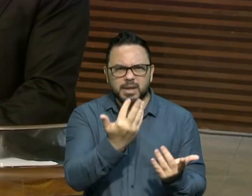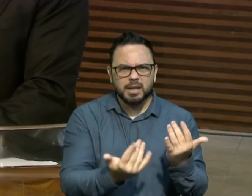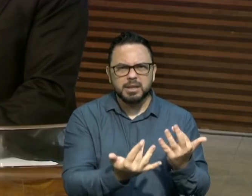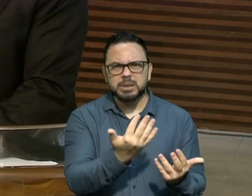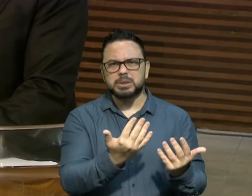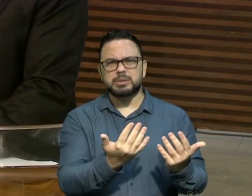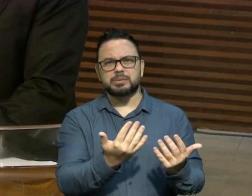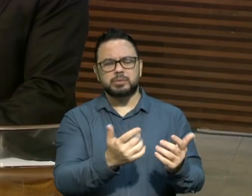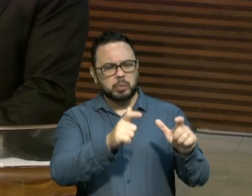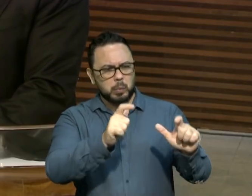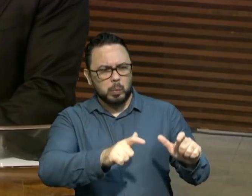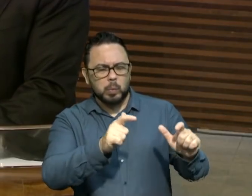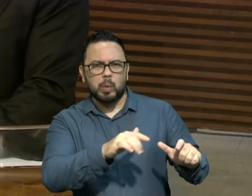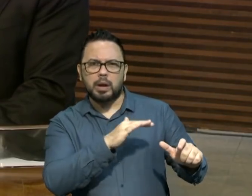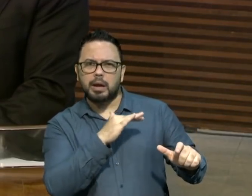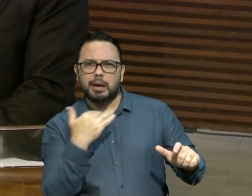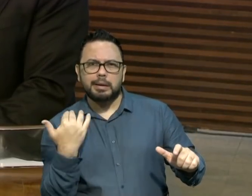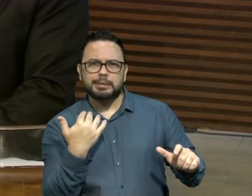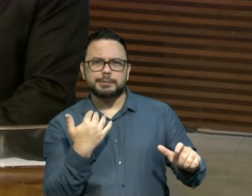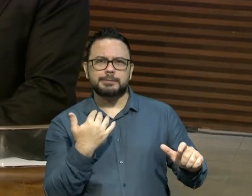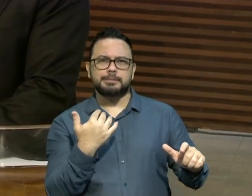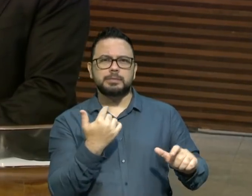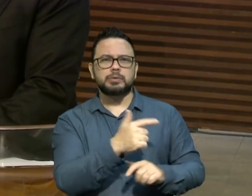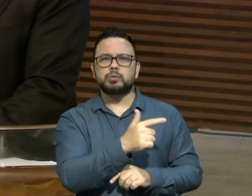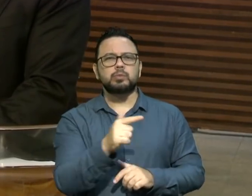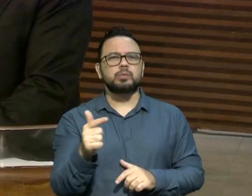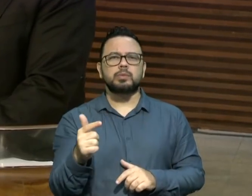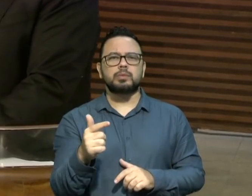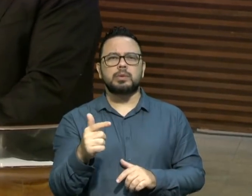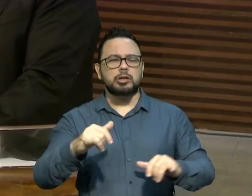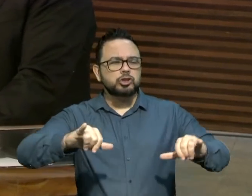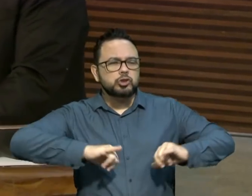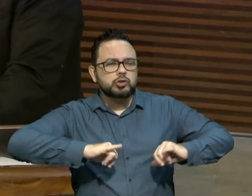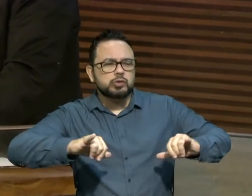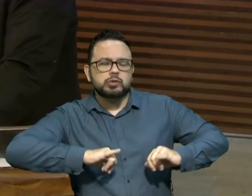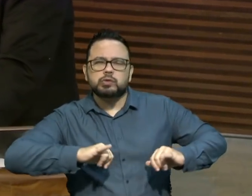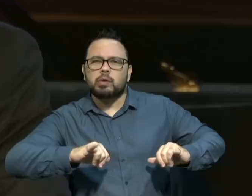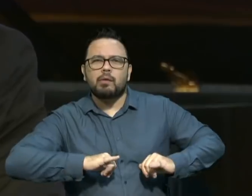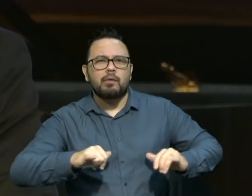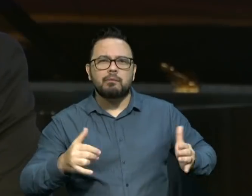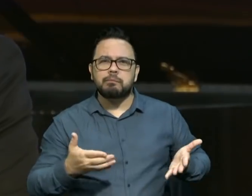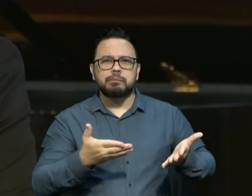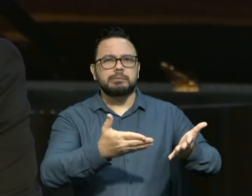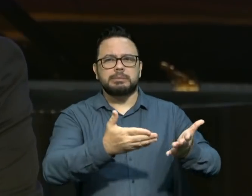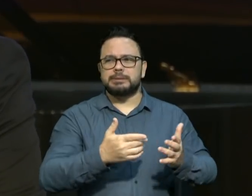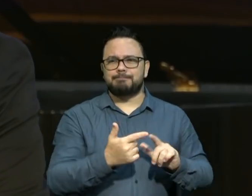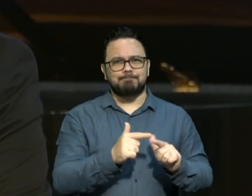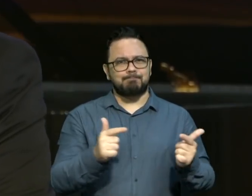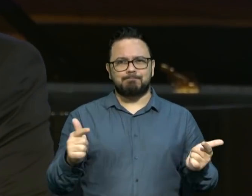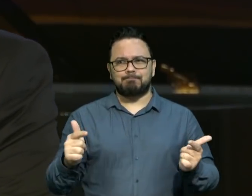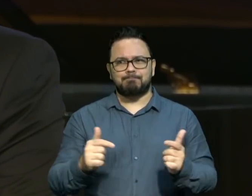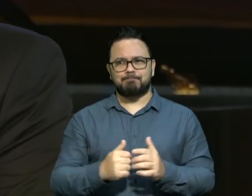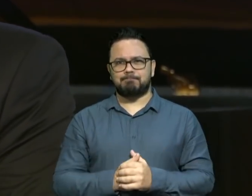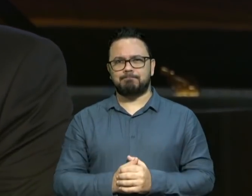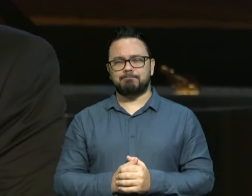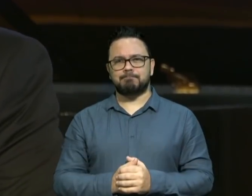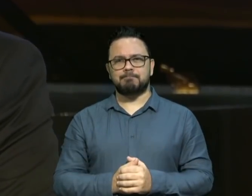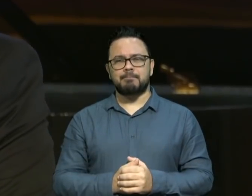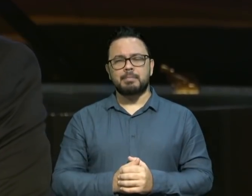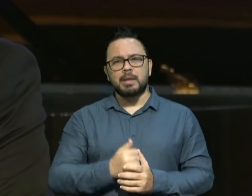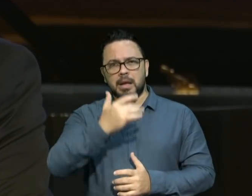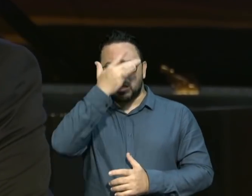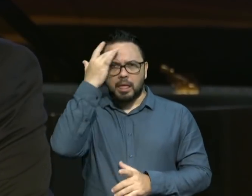lugar dos Mortos não existe um lugar de Sofrimento para o impenitente não é um lugar de